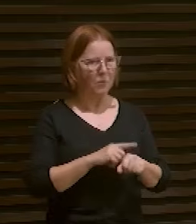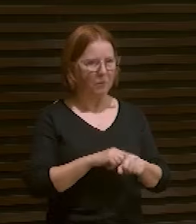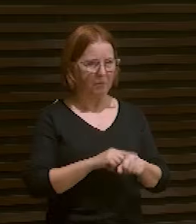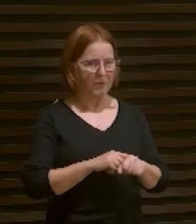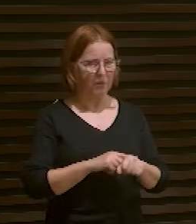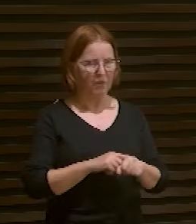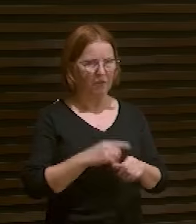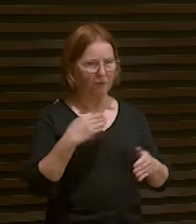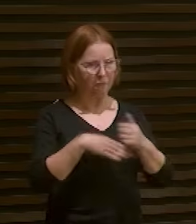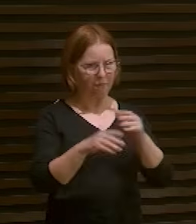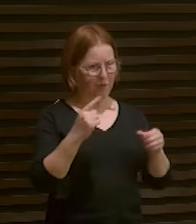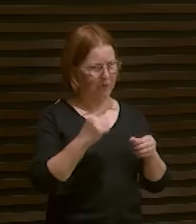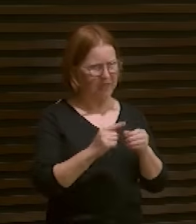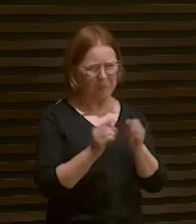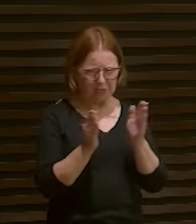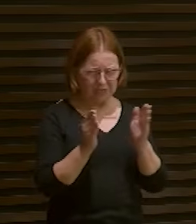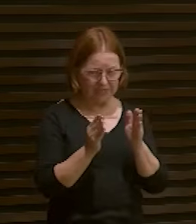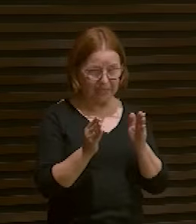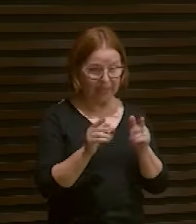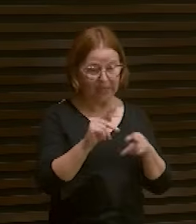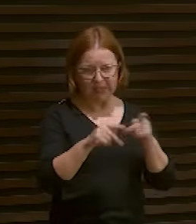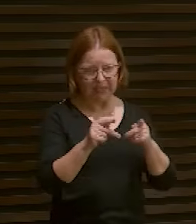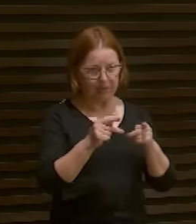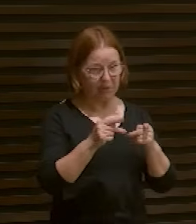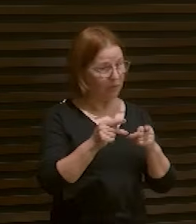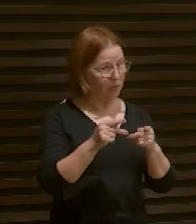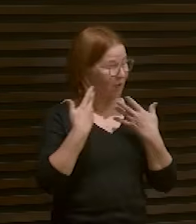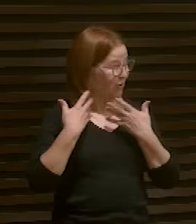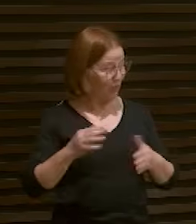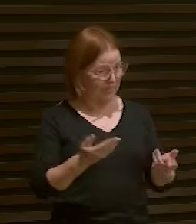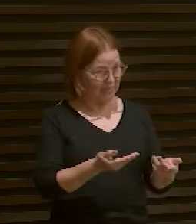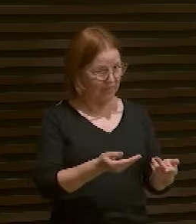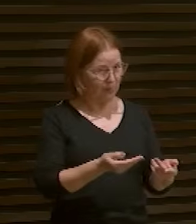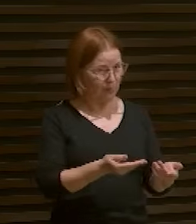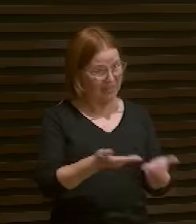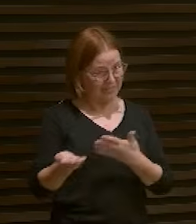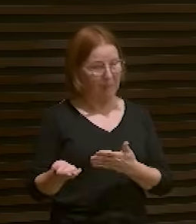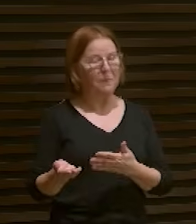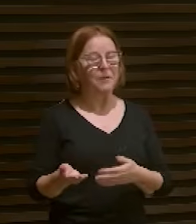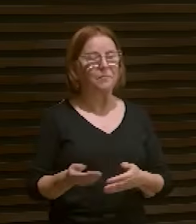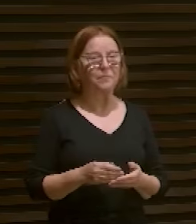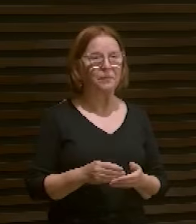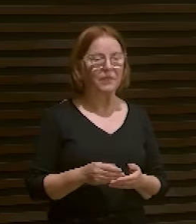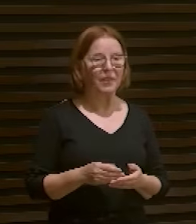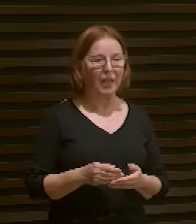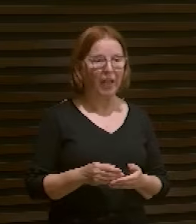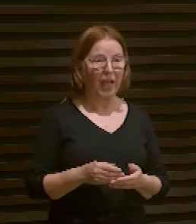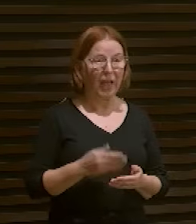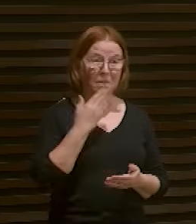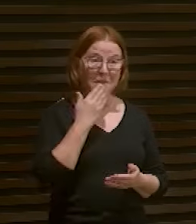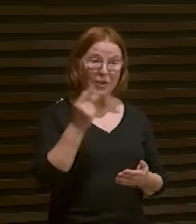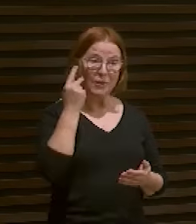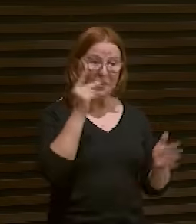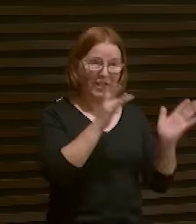samaritanos, vocês lembram do pedido que ele fez para Jesus? Lucas 9, 54